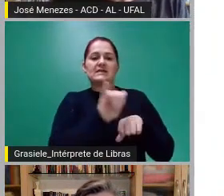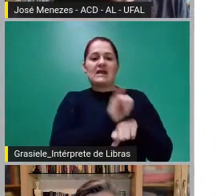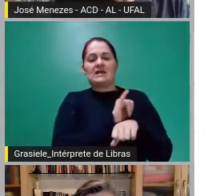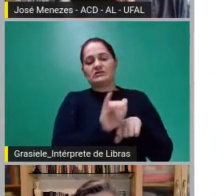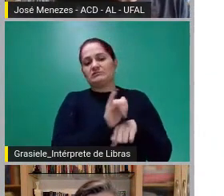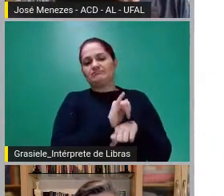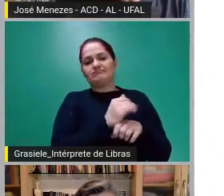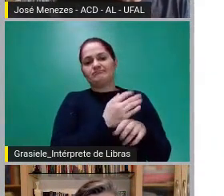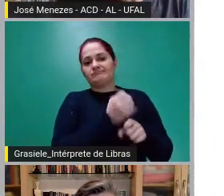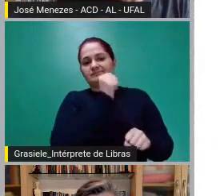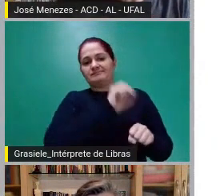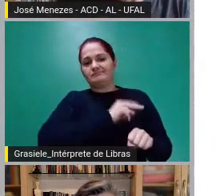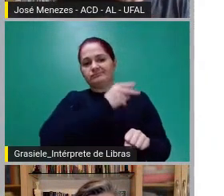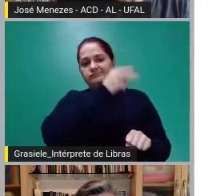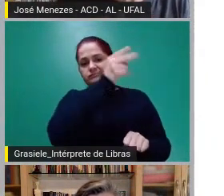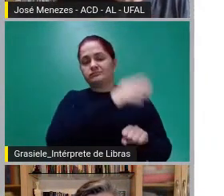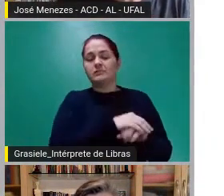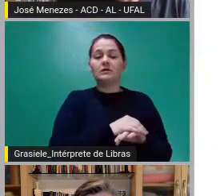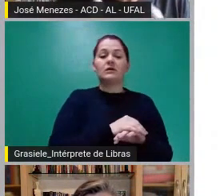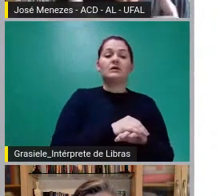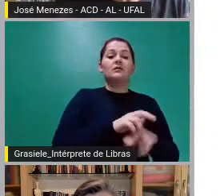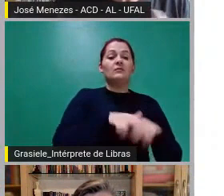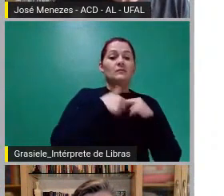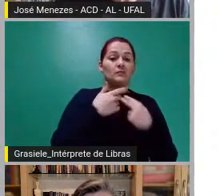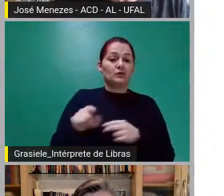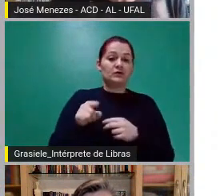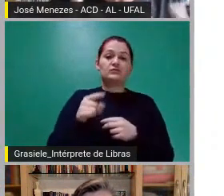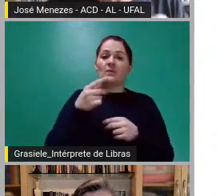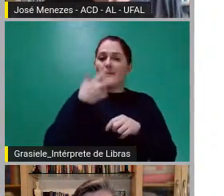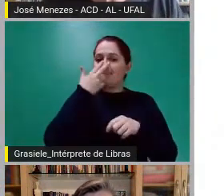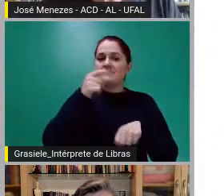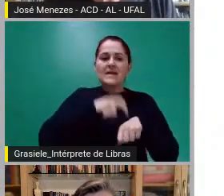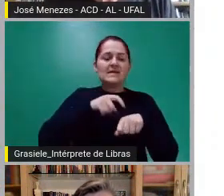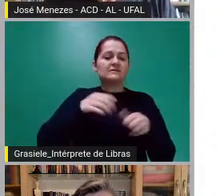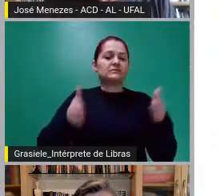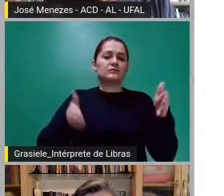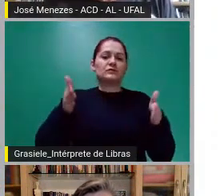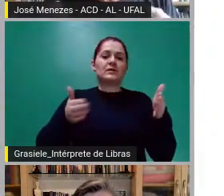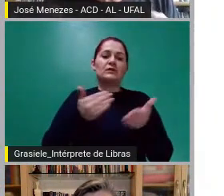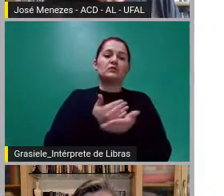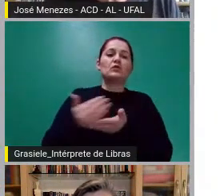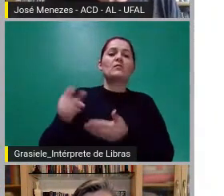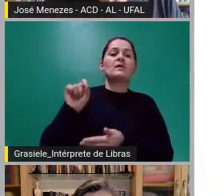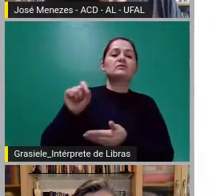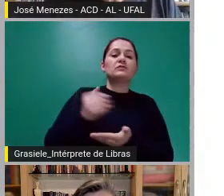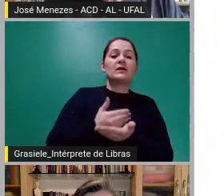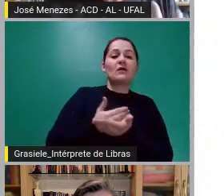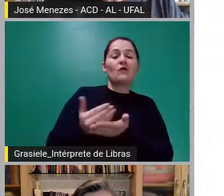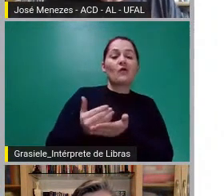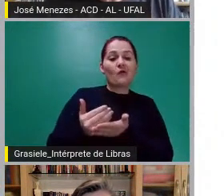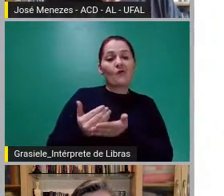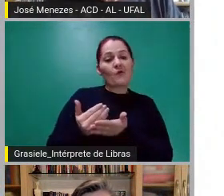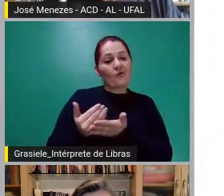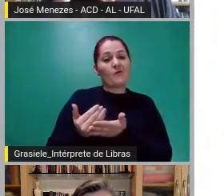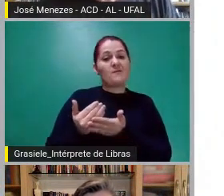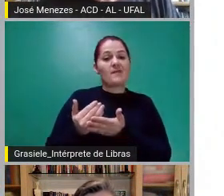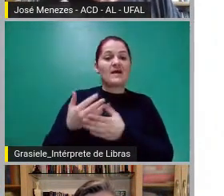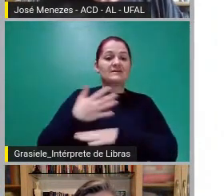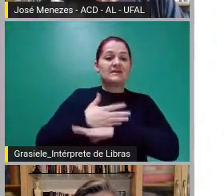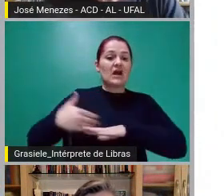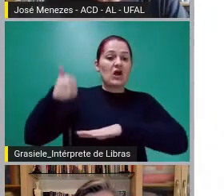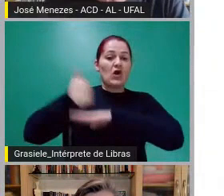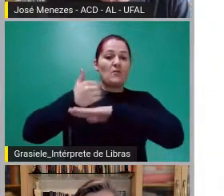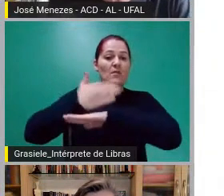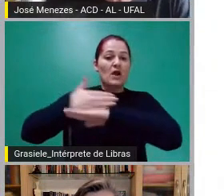e a tentativa de legitimação desses regimes dentro da disputa da Guerra Fria. Nós estávamos vivendo um momento de Guerra Fria.